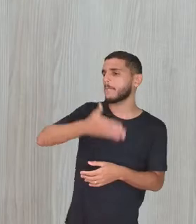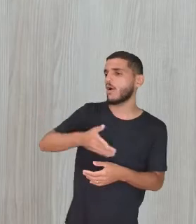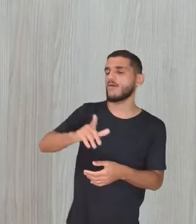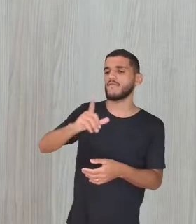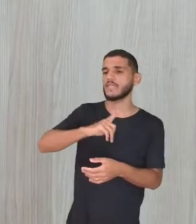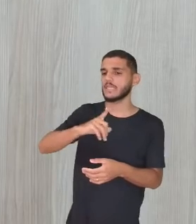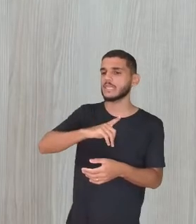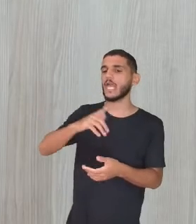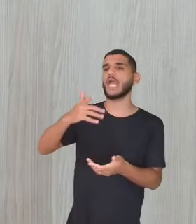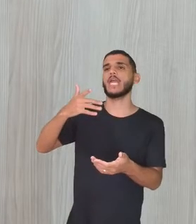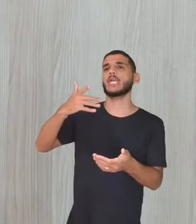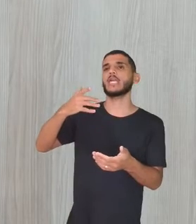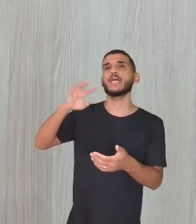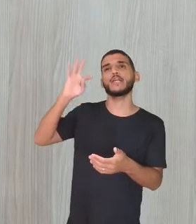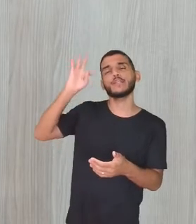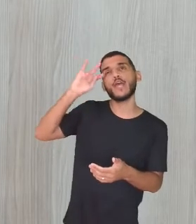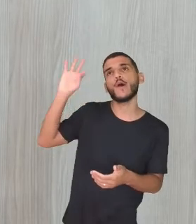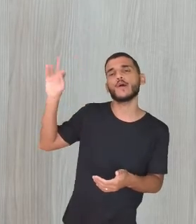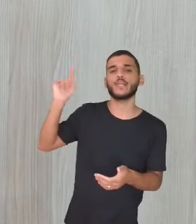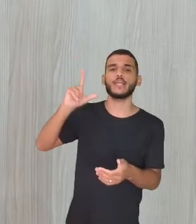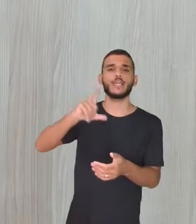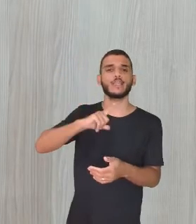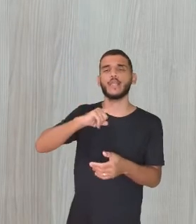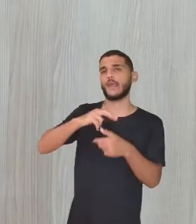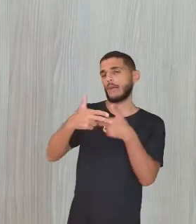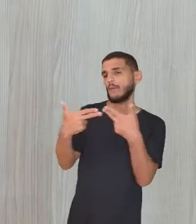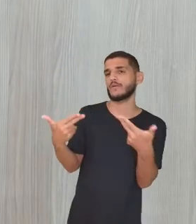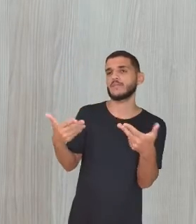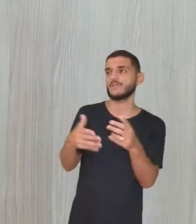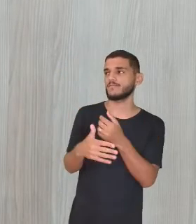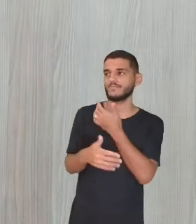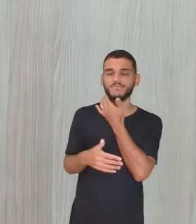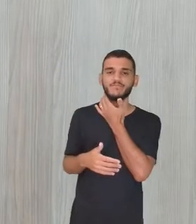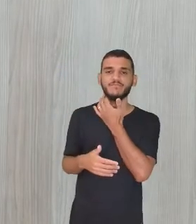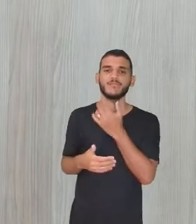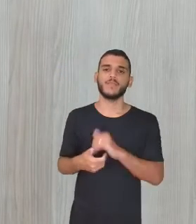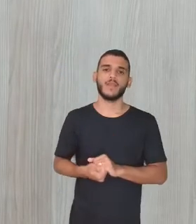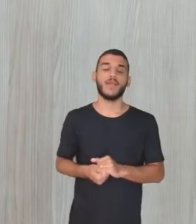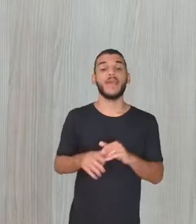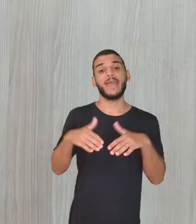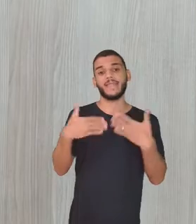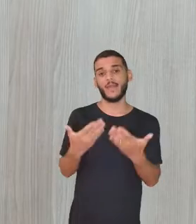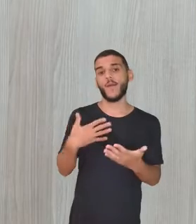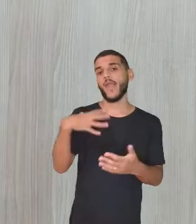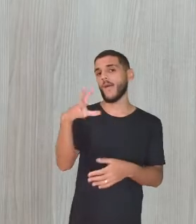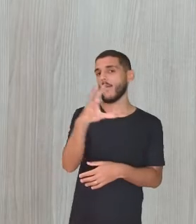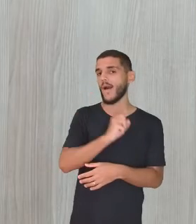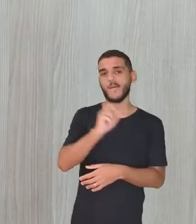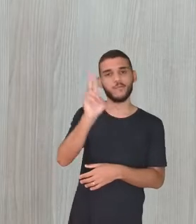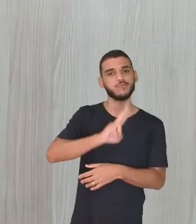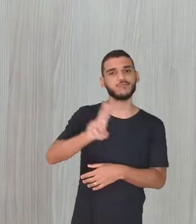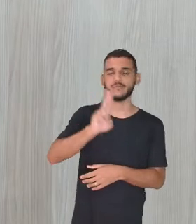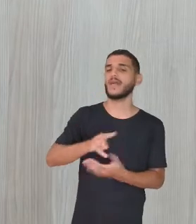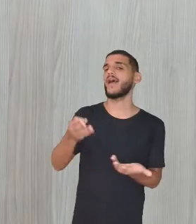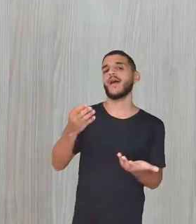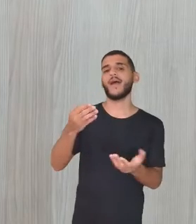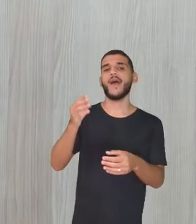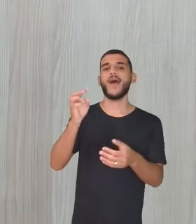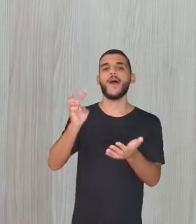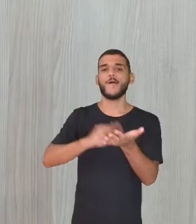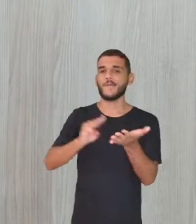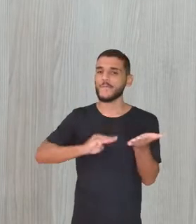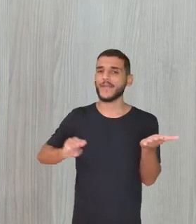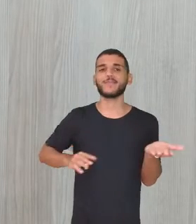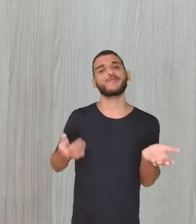confesso aqui, um dos meus métodos argumentativos preferidos. E era o que eu usava muito também. na escola, porque eu gostava muito